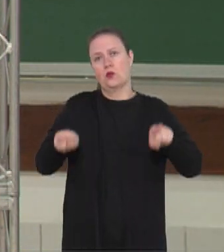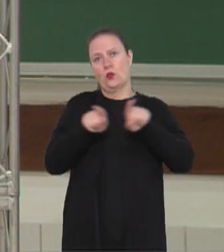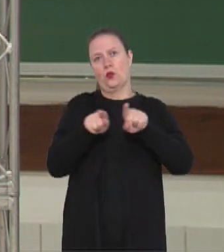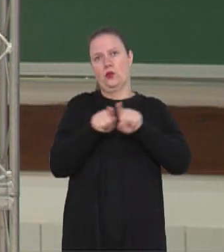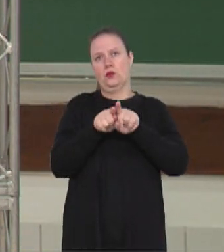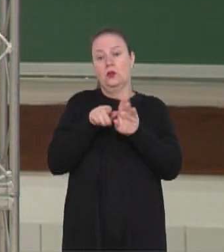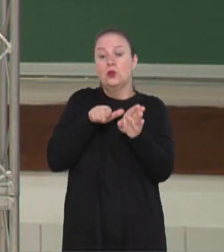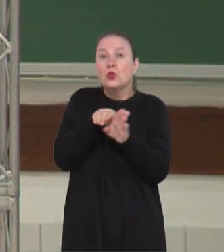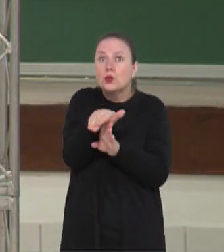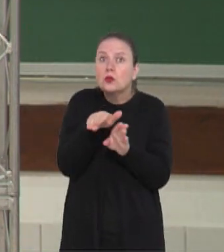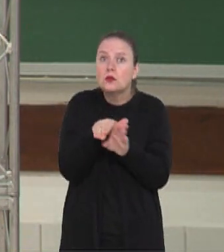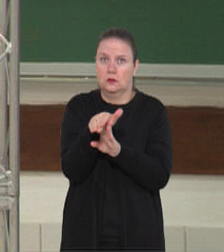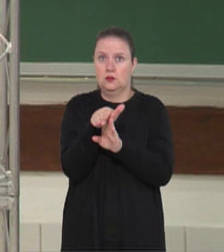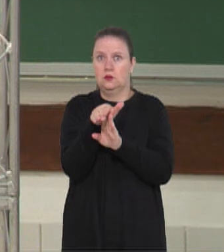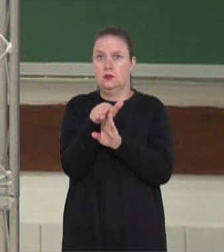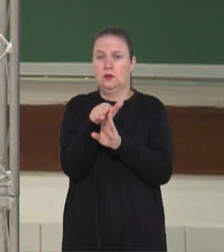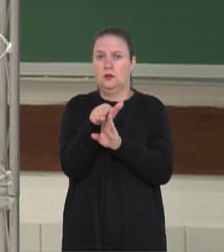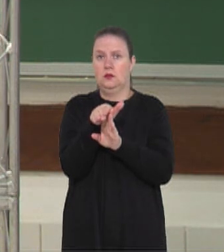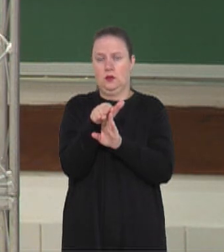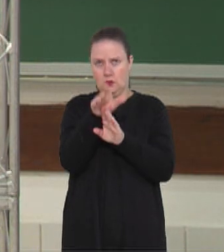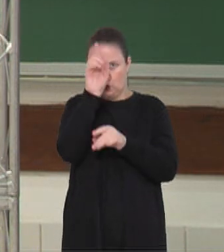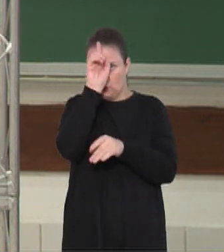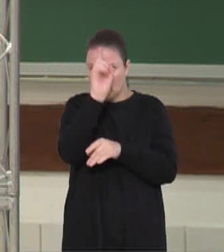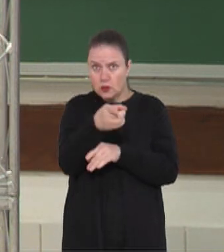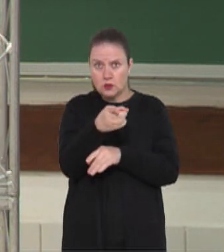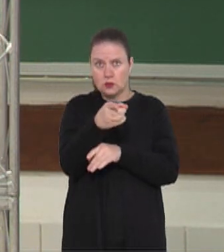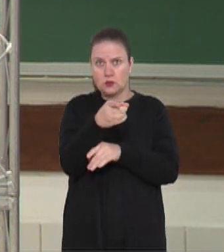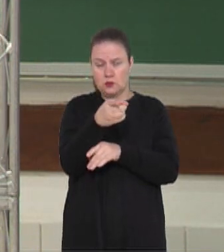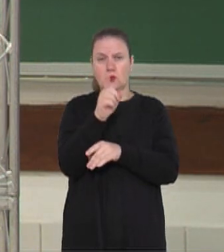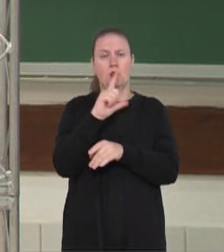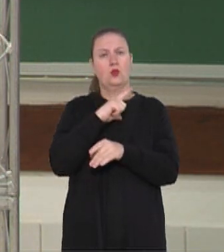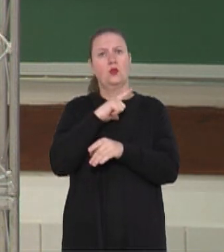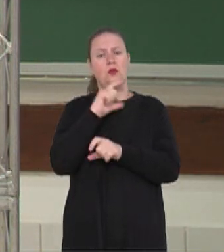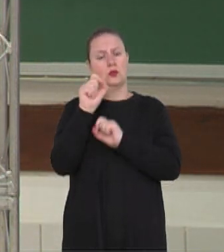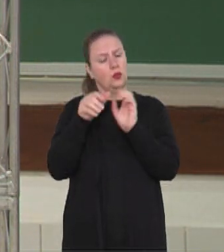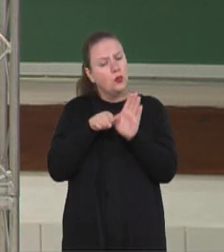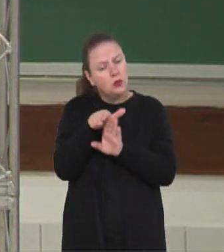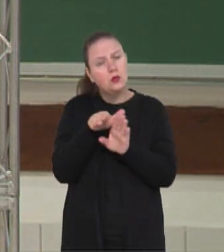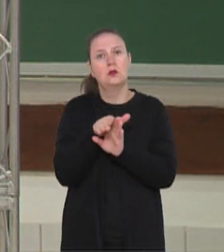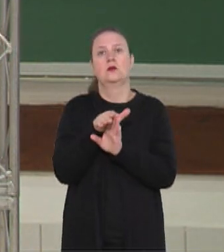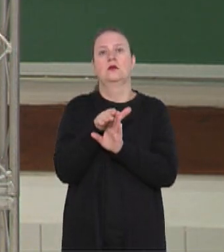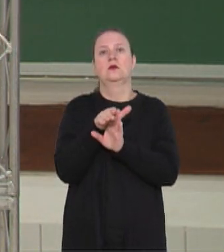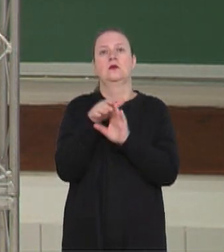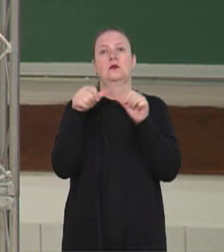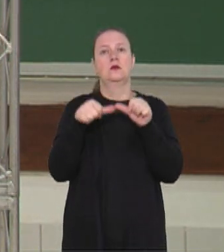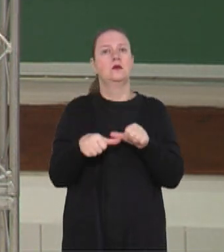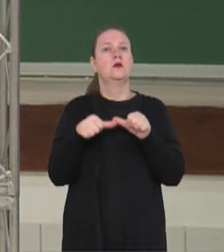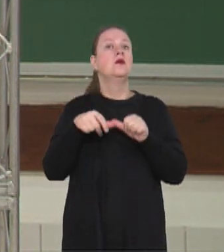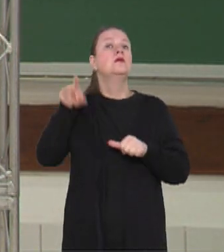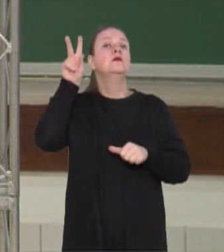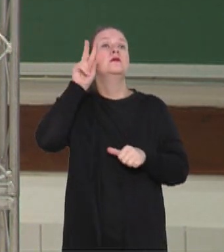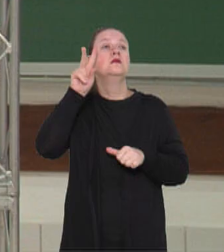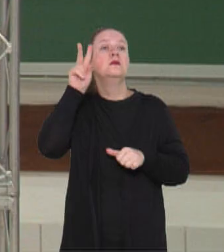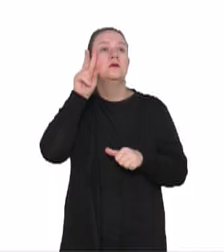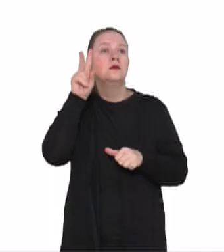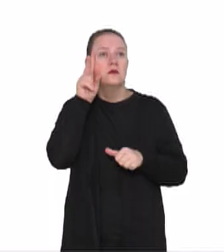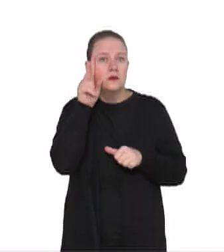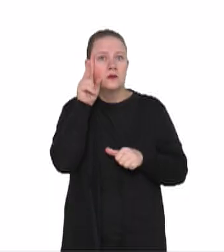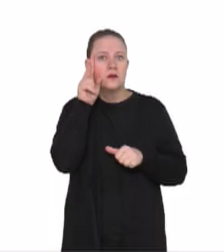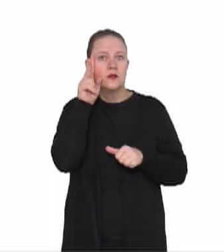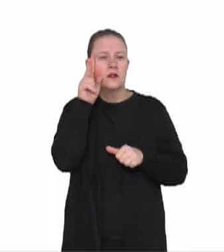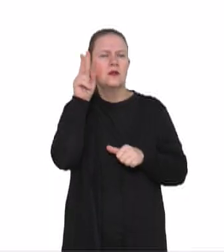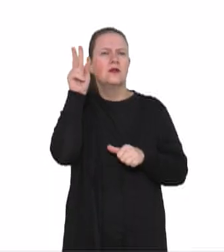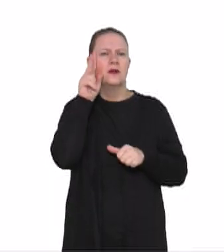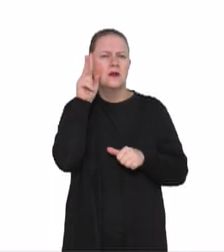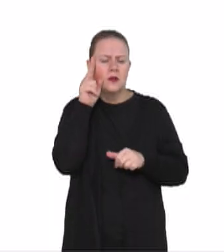estou usando a forma imperativa. E para o imperativo, a gente não mexe em nada do verbo. Então, ficou remember to carry reusable shopping bags.